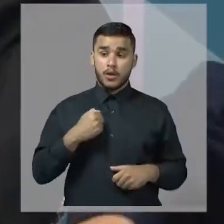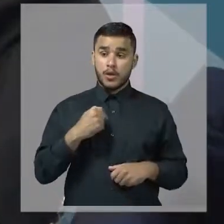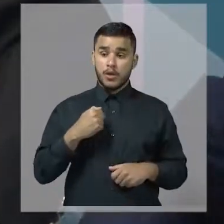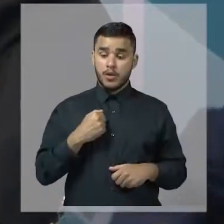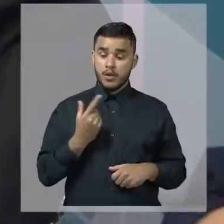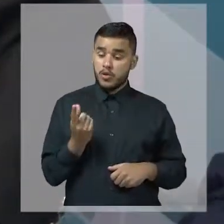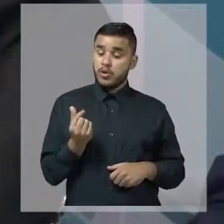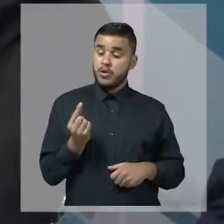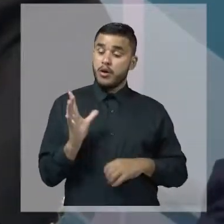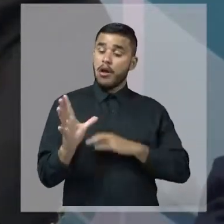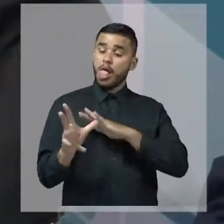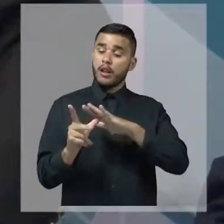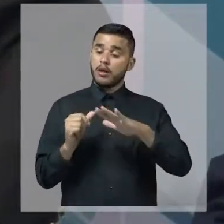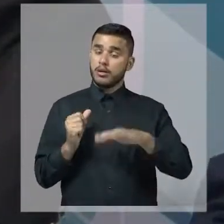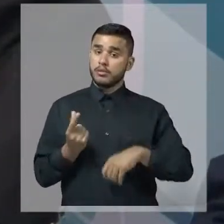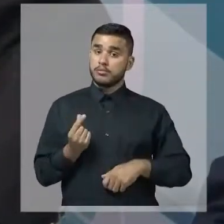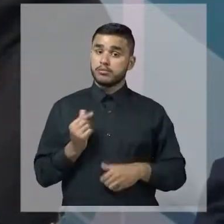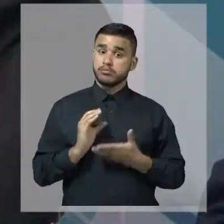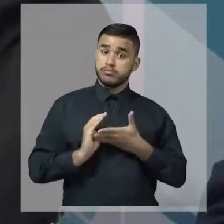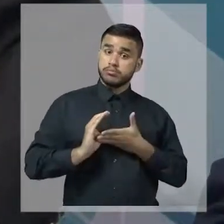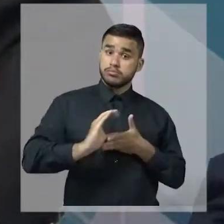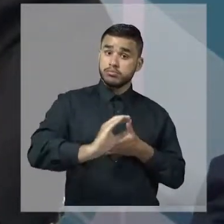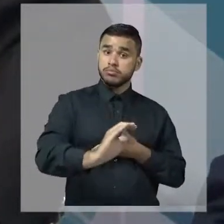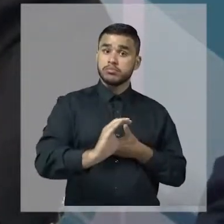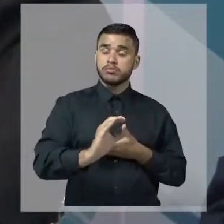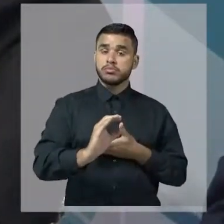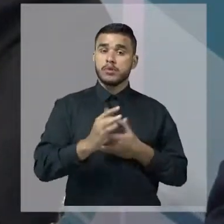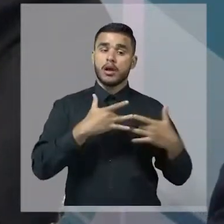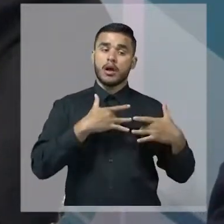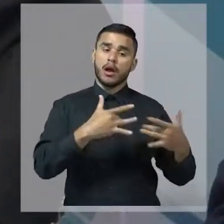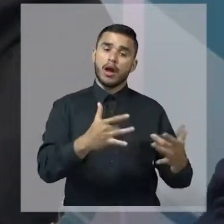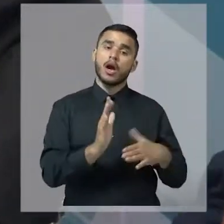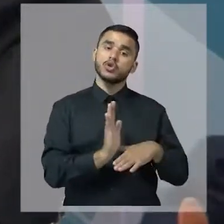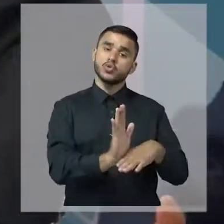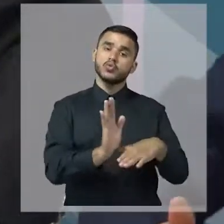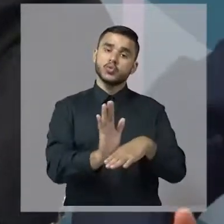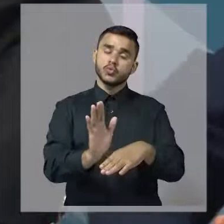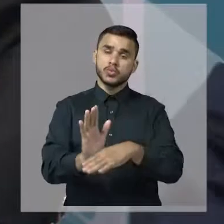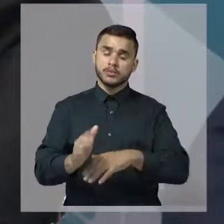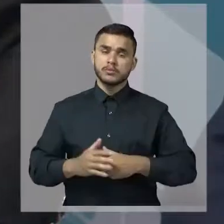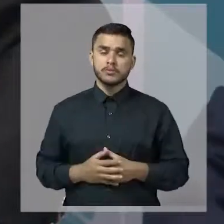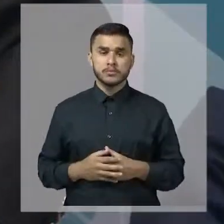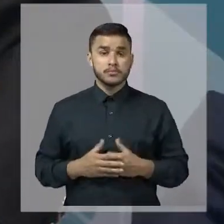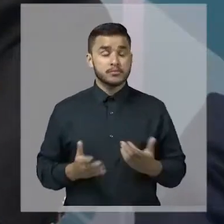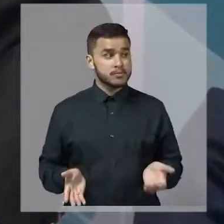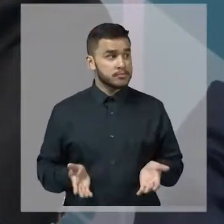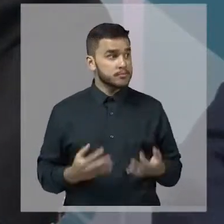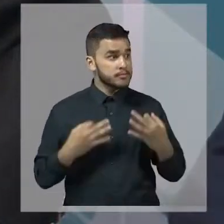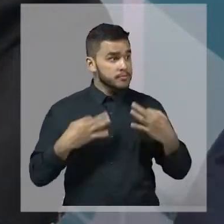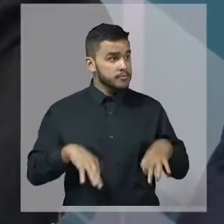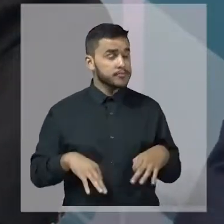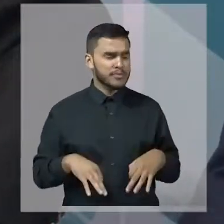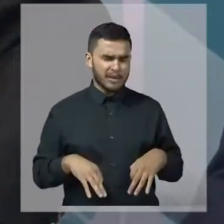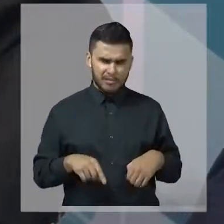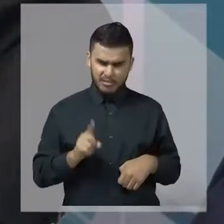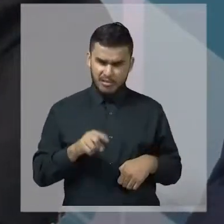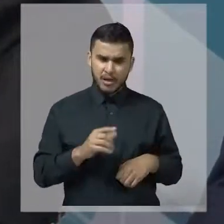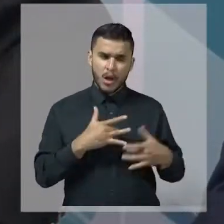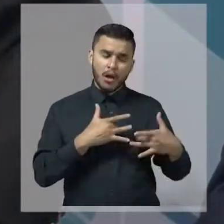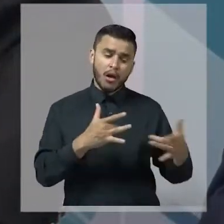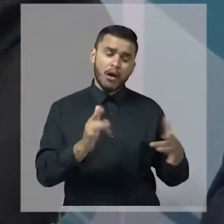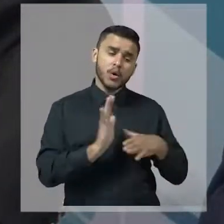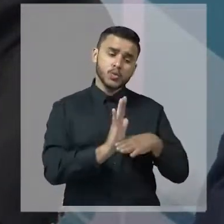o cofre do Estado para destinar, para fazer doação. Pronto, então o que é que vai prevalecer?